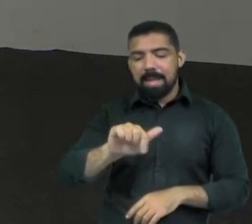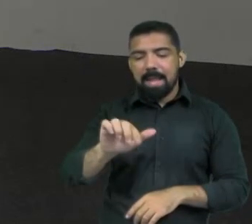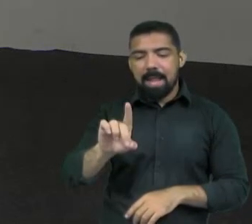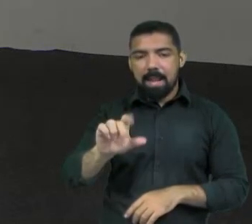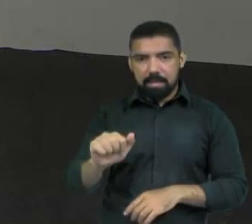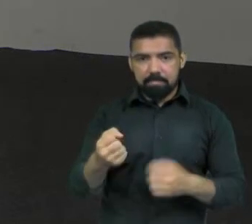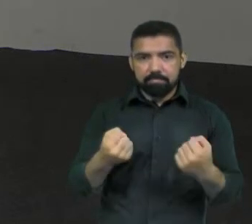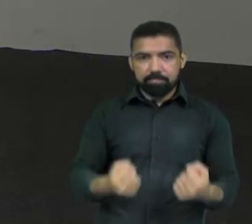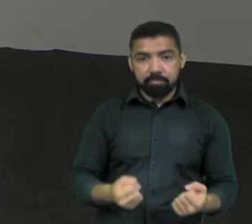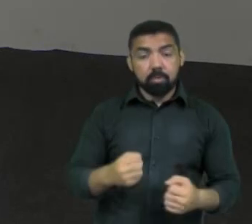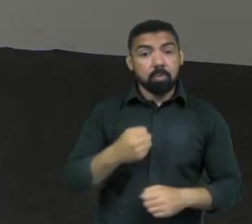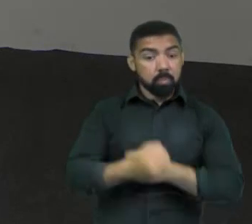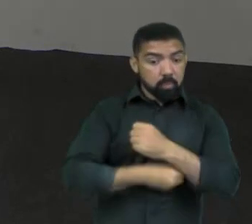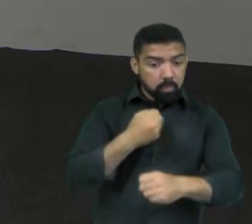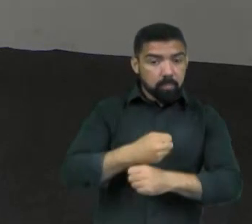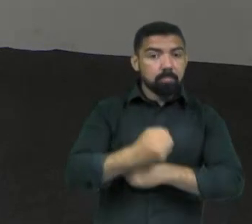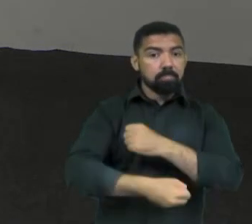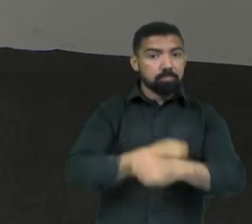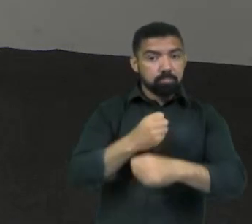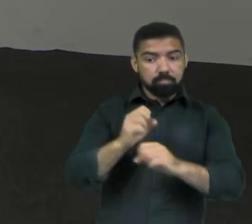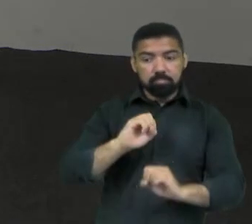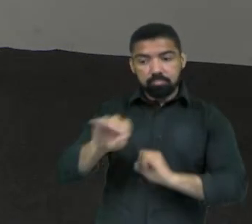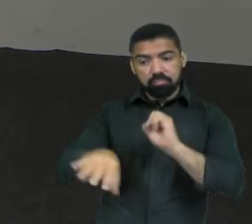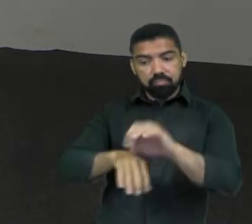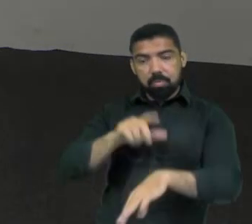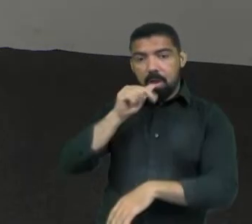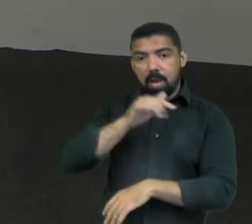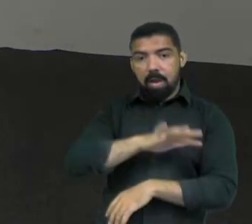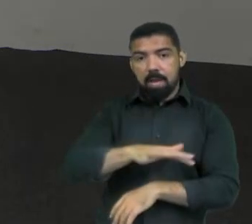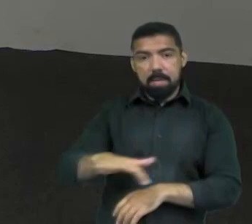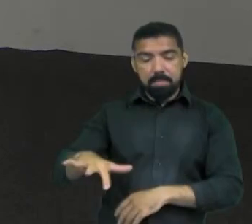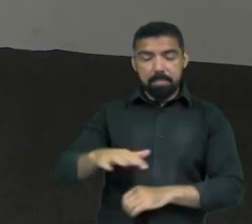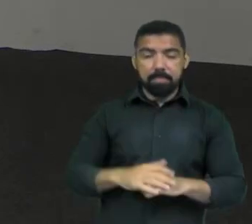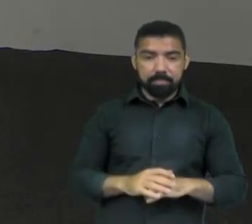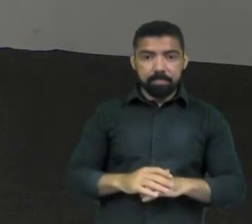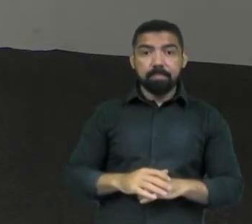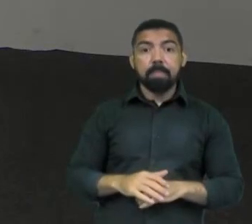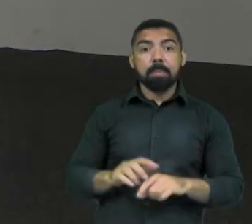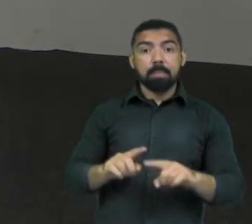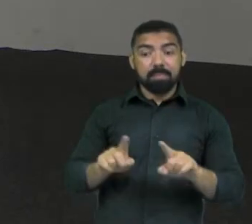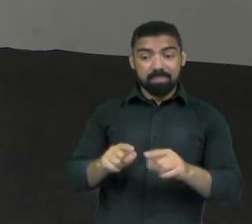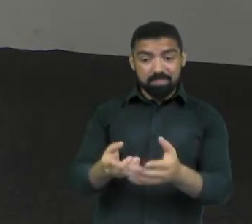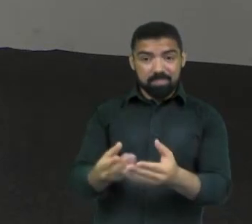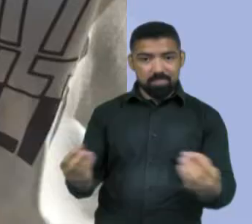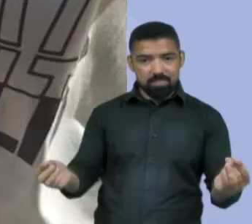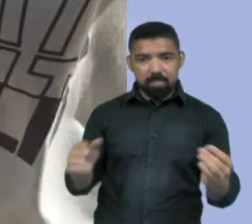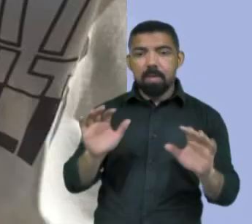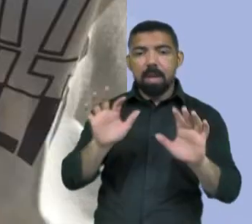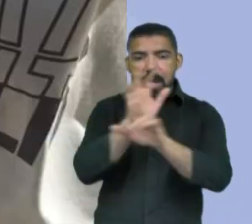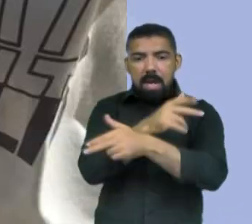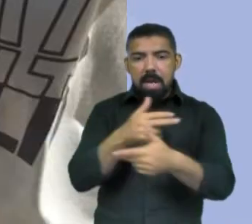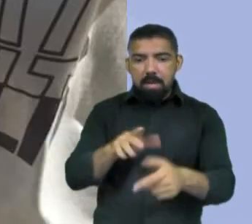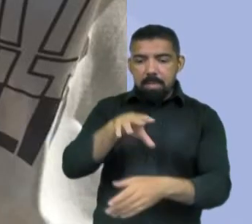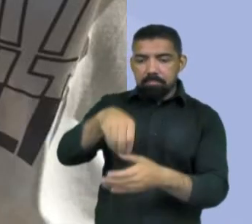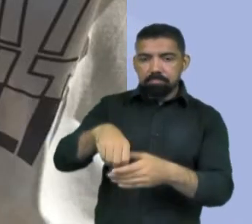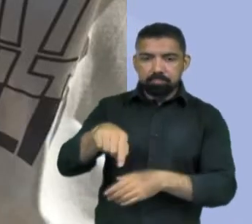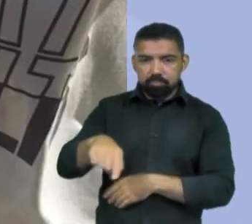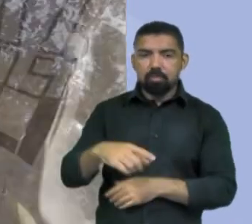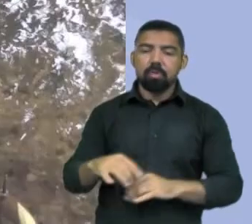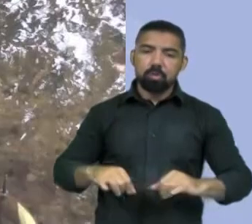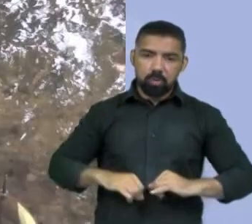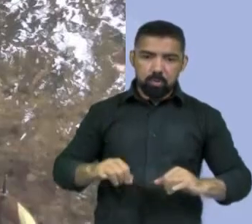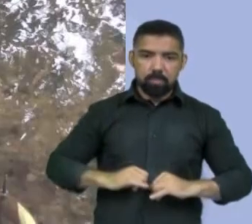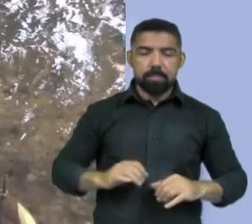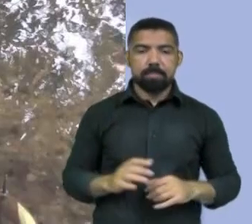E a lista de espécies marinhas afetadas por detritos plásticos só aumenta. De acordo com o Fórum Econômico